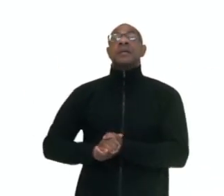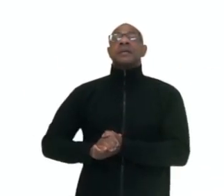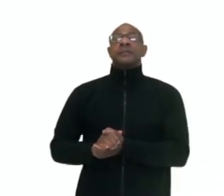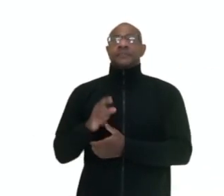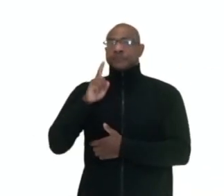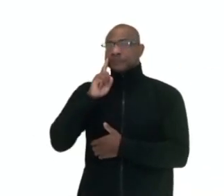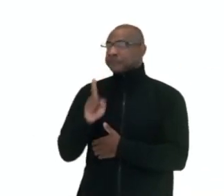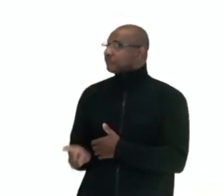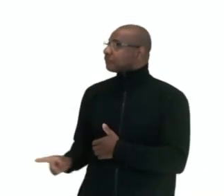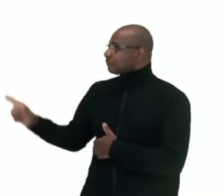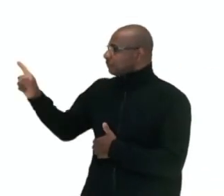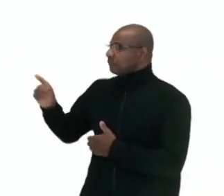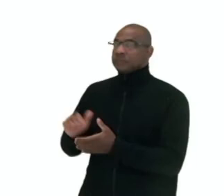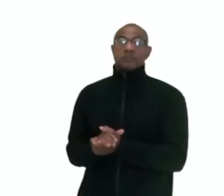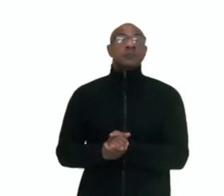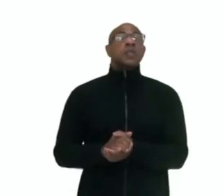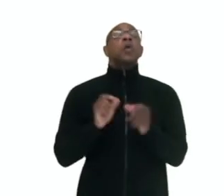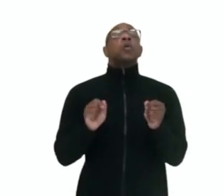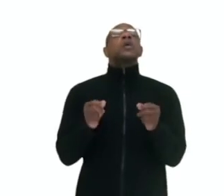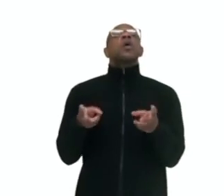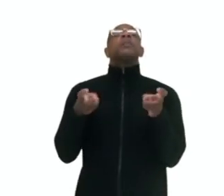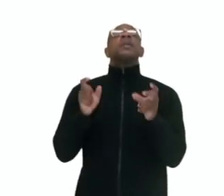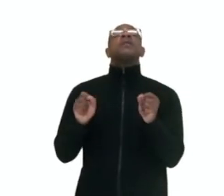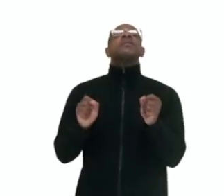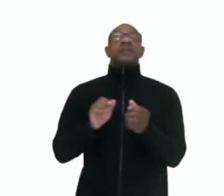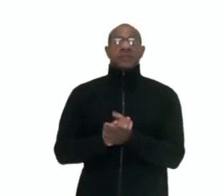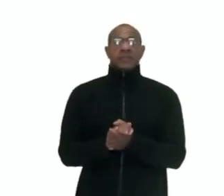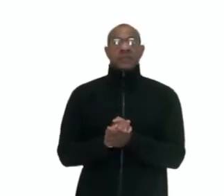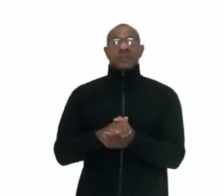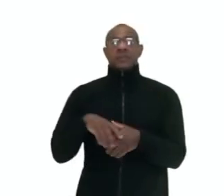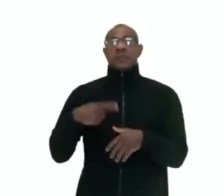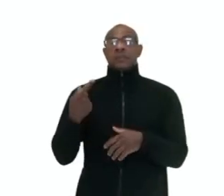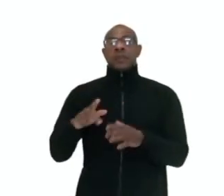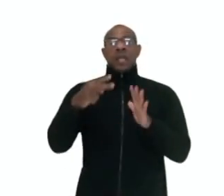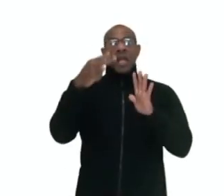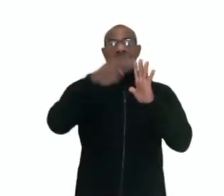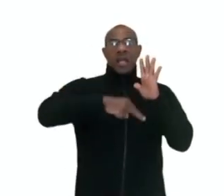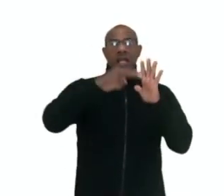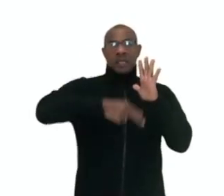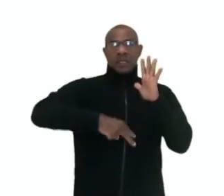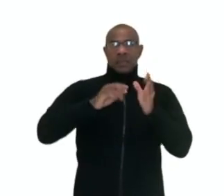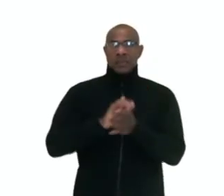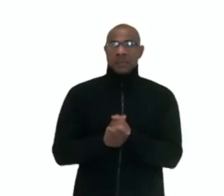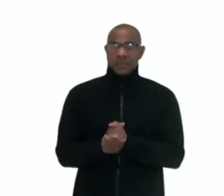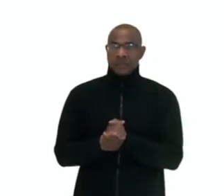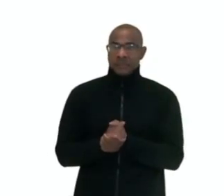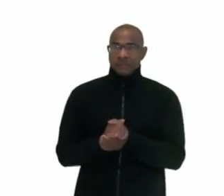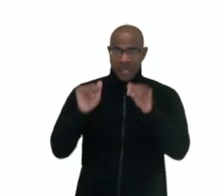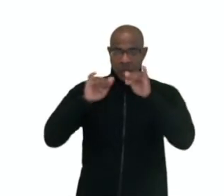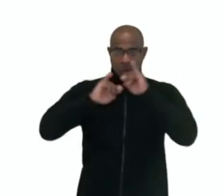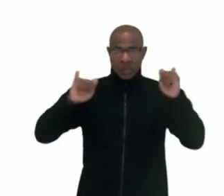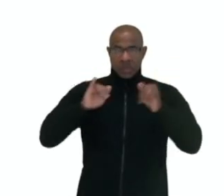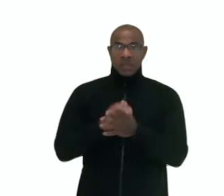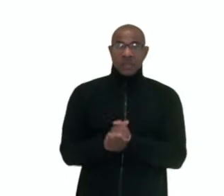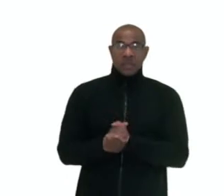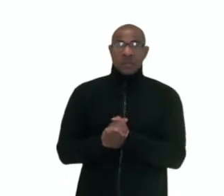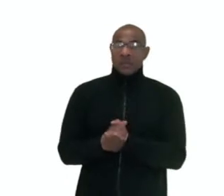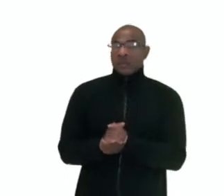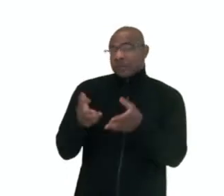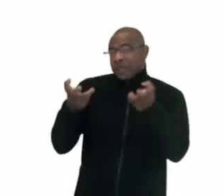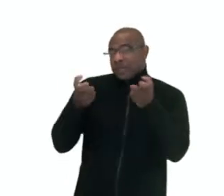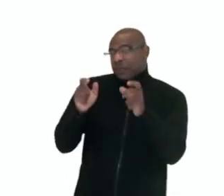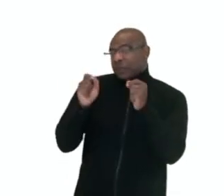mercado viável. Então, o que eu observo após essa releitura da linguística, da notícia? Eu noto